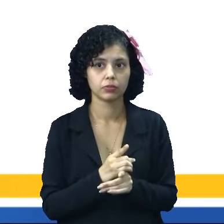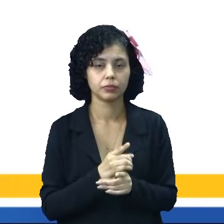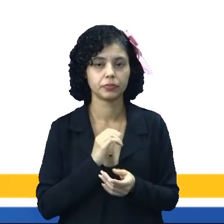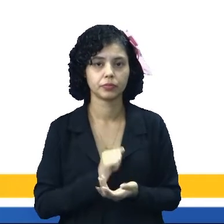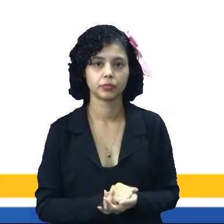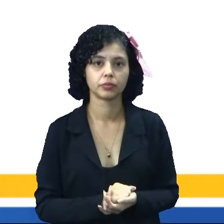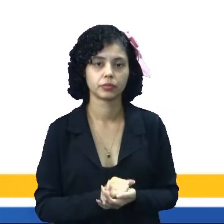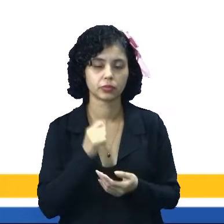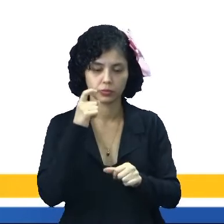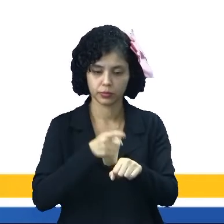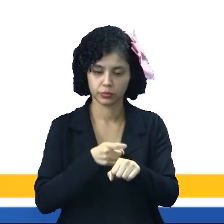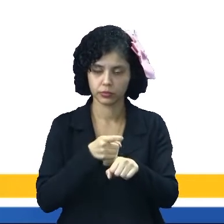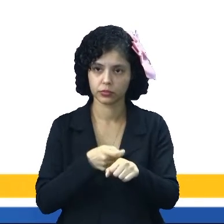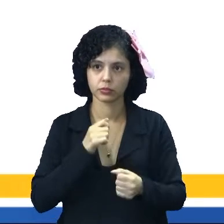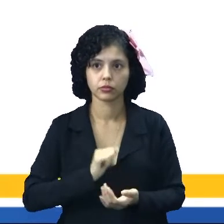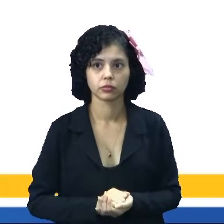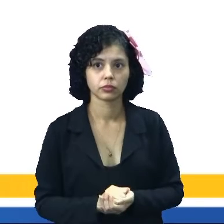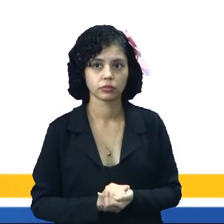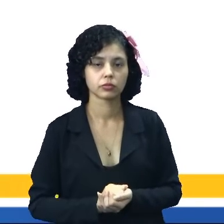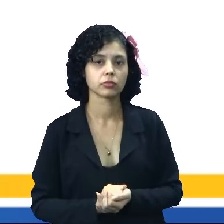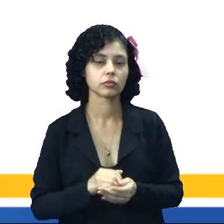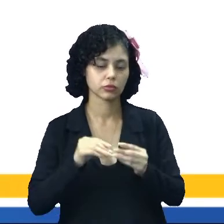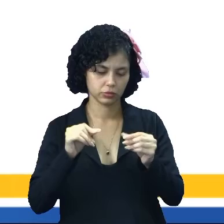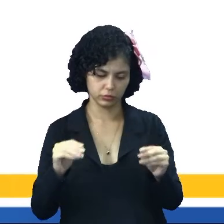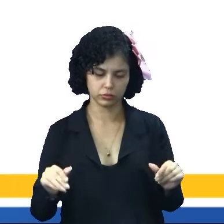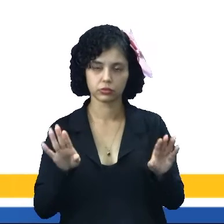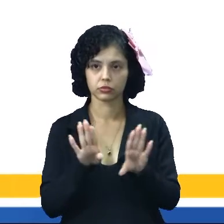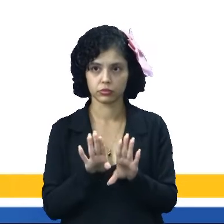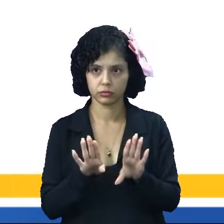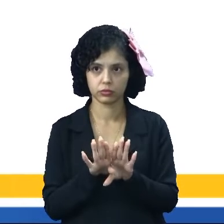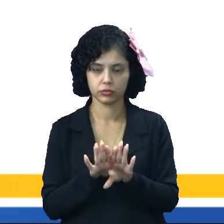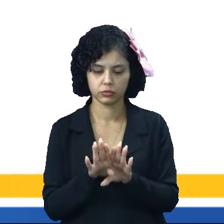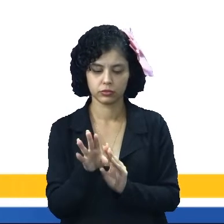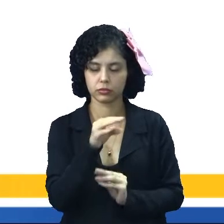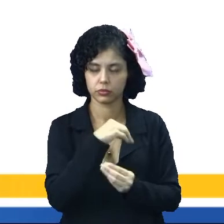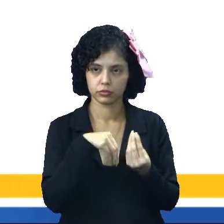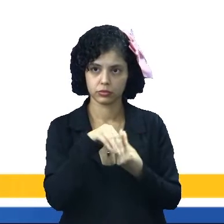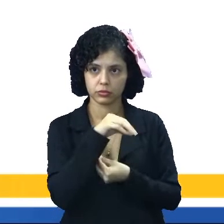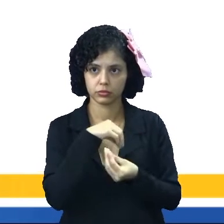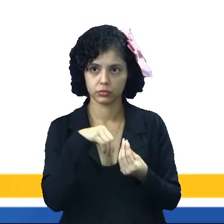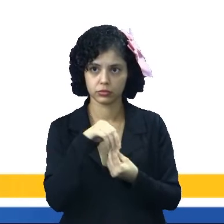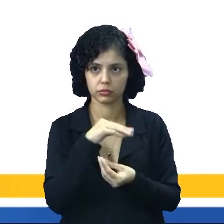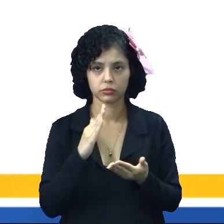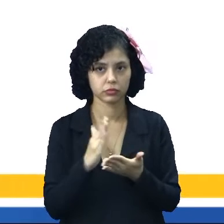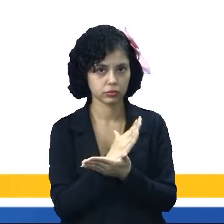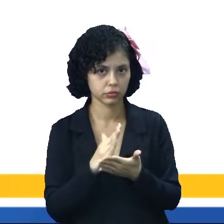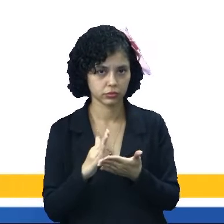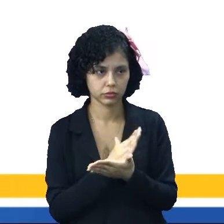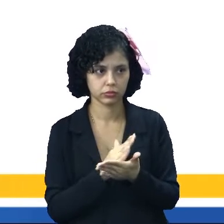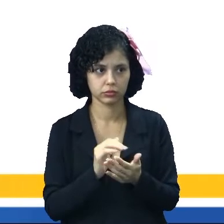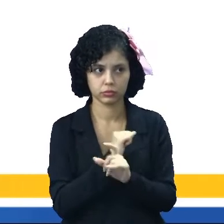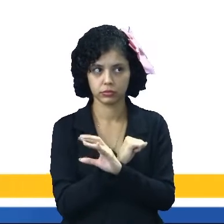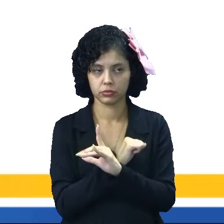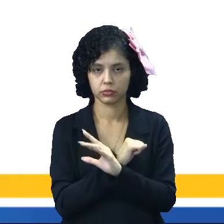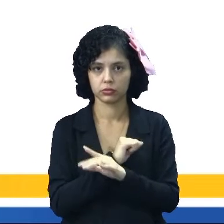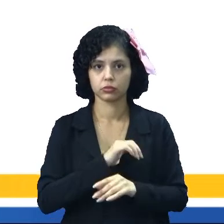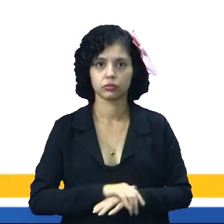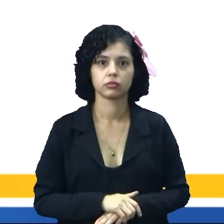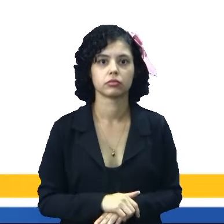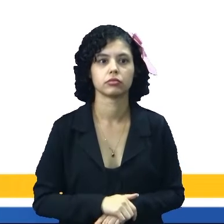forma de sólidos, tá? E os sais, eles conseguem reagir também com alguns